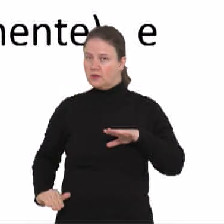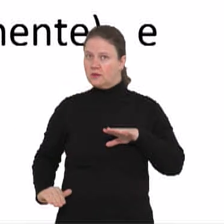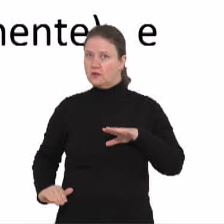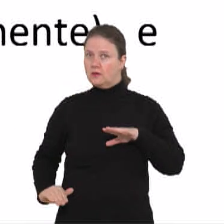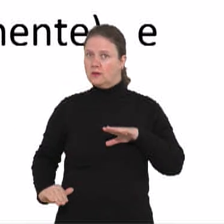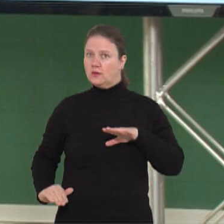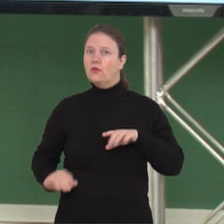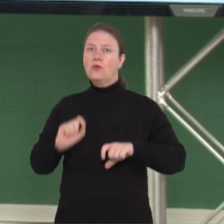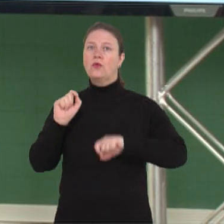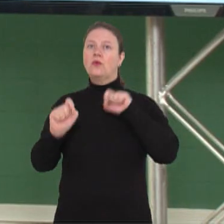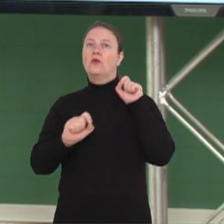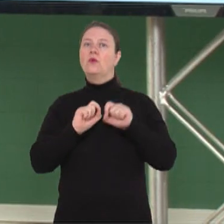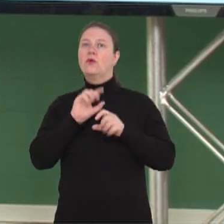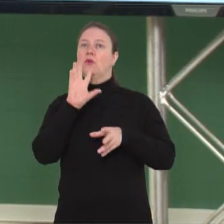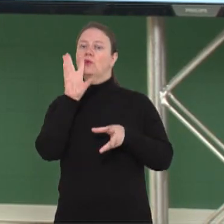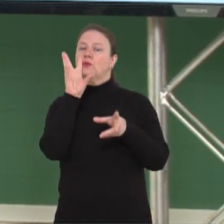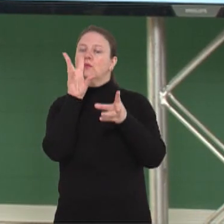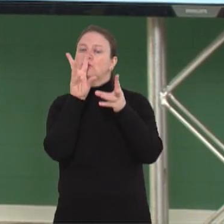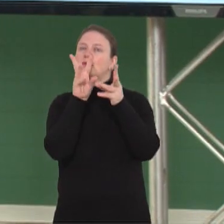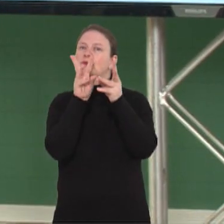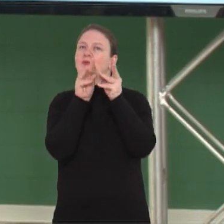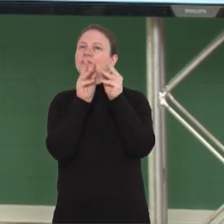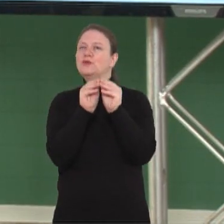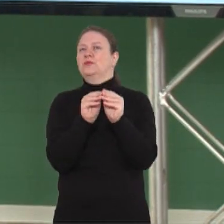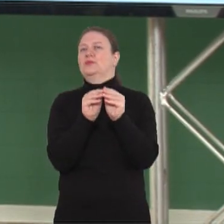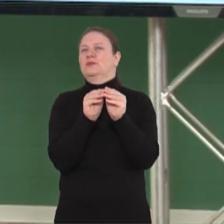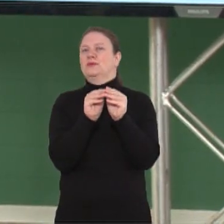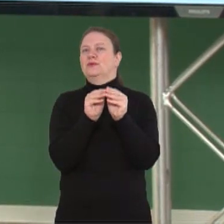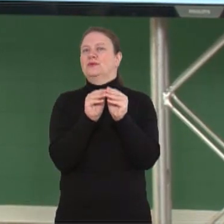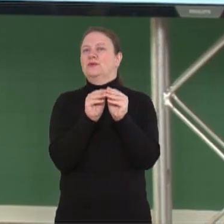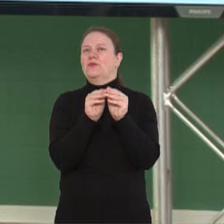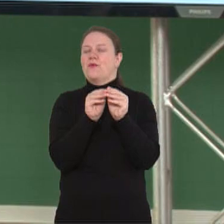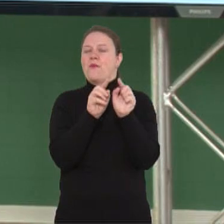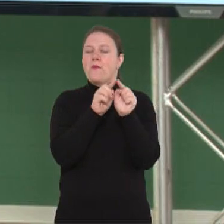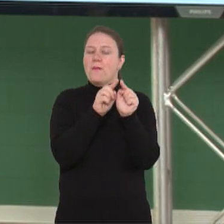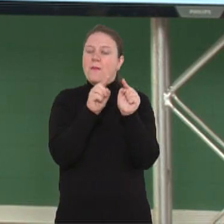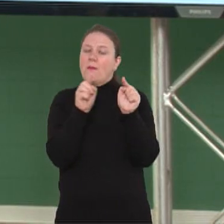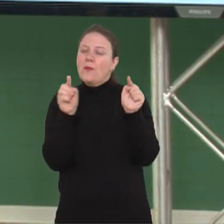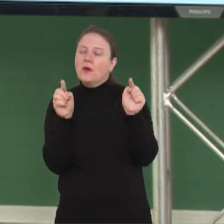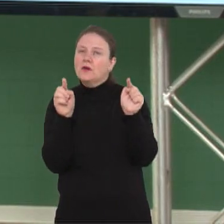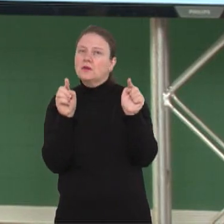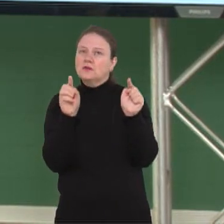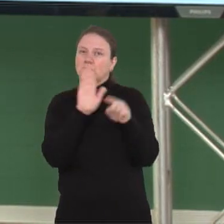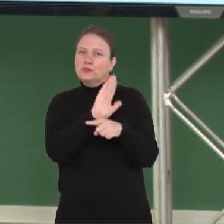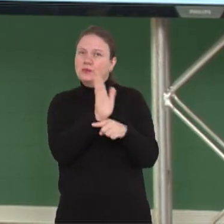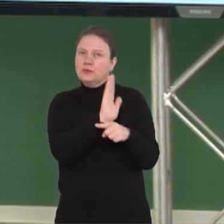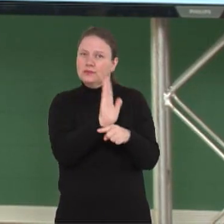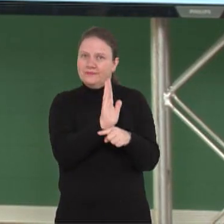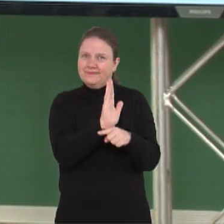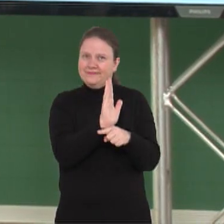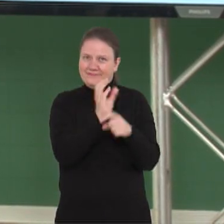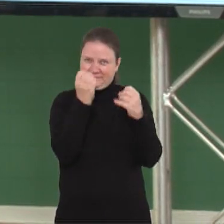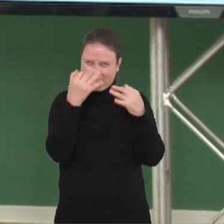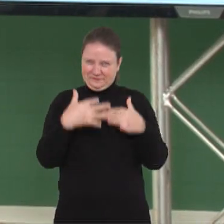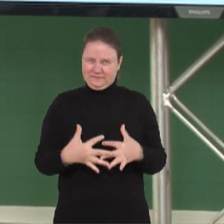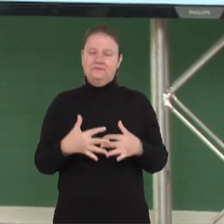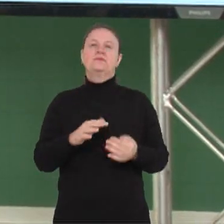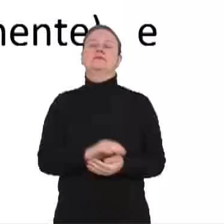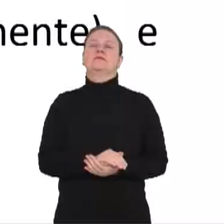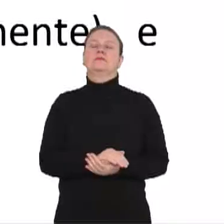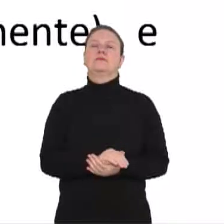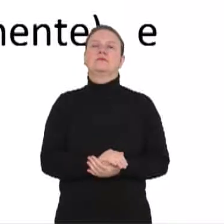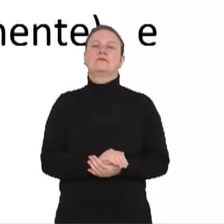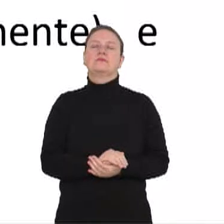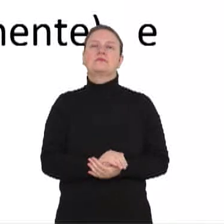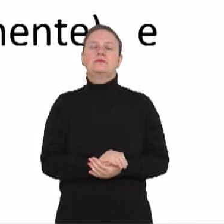tem? Já um resuminho da obra, uma parte do filme, né, da narrativa. Então essa